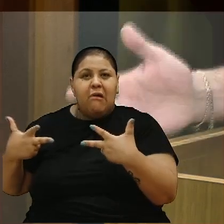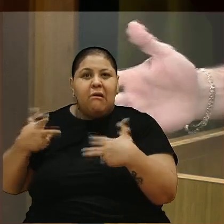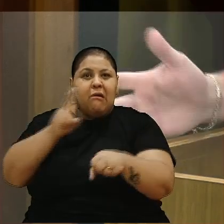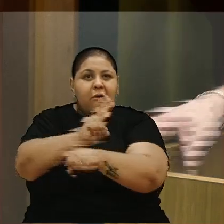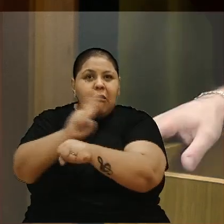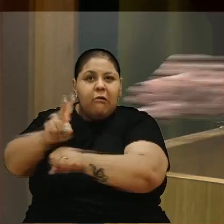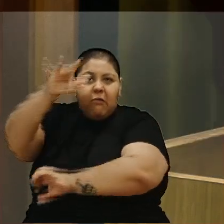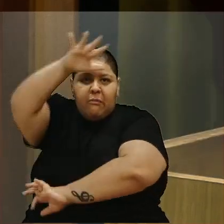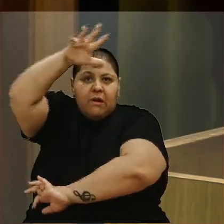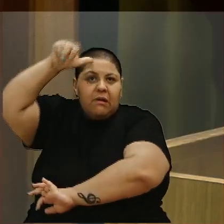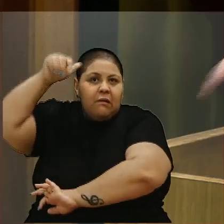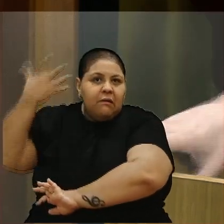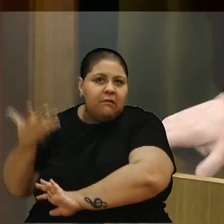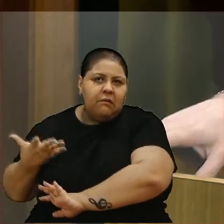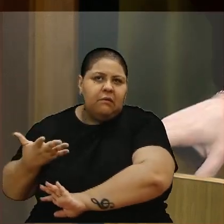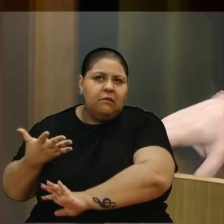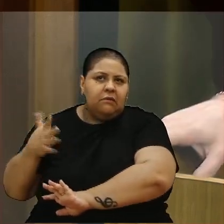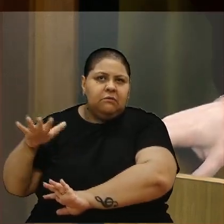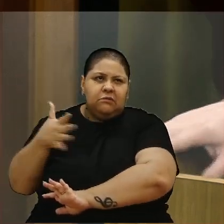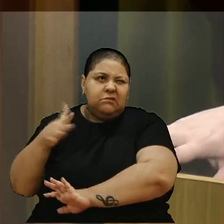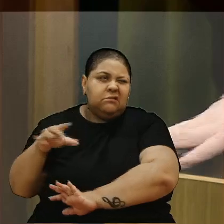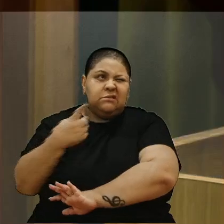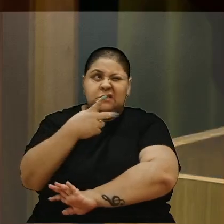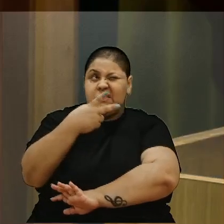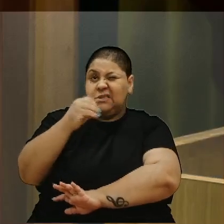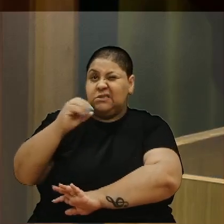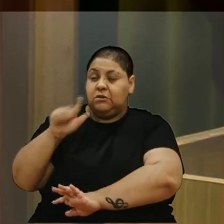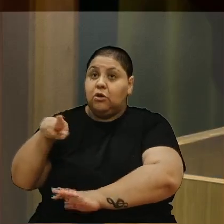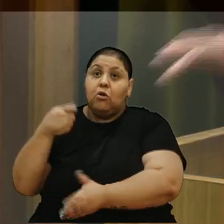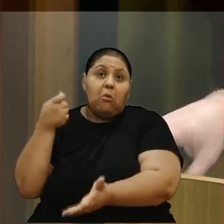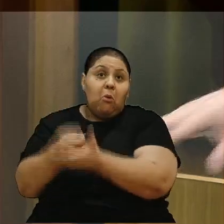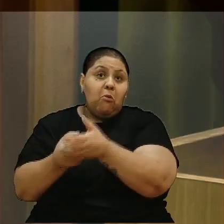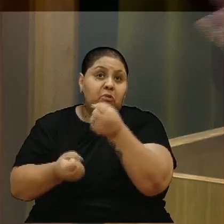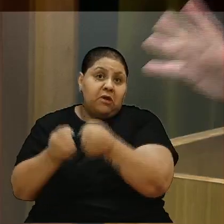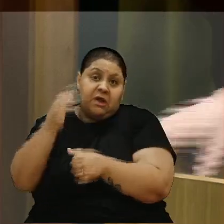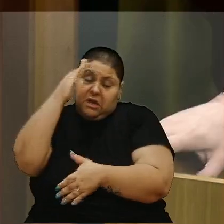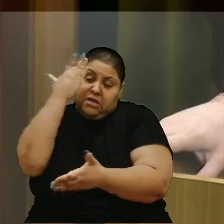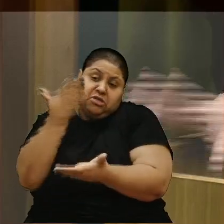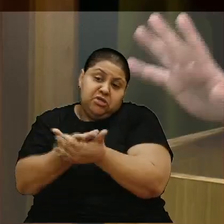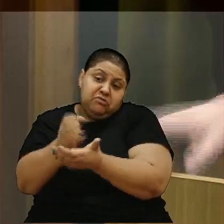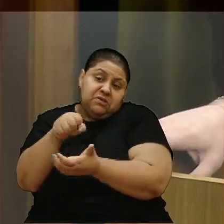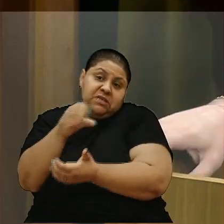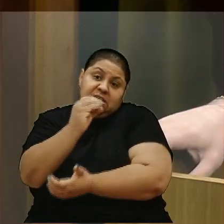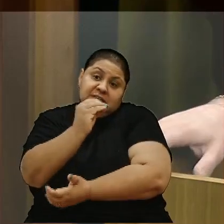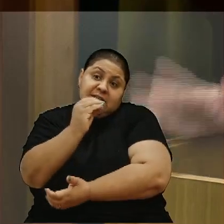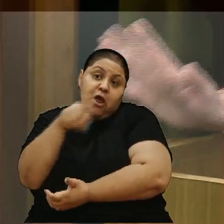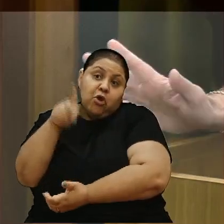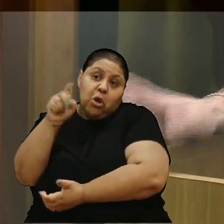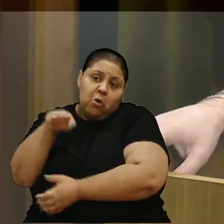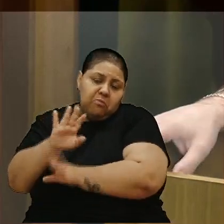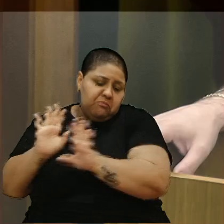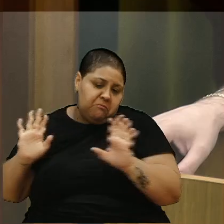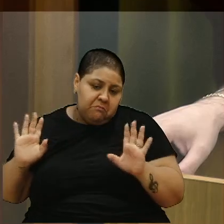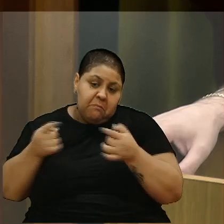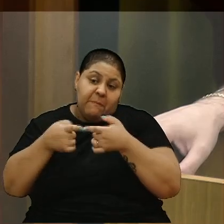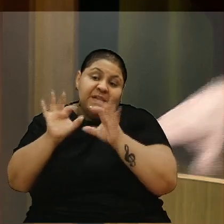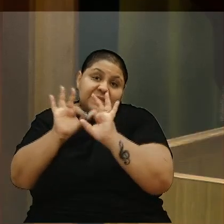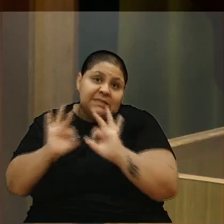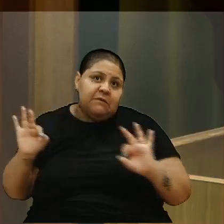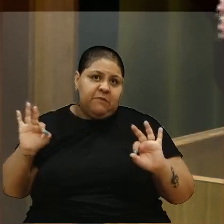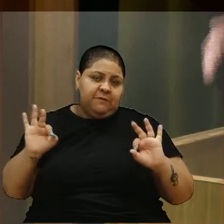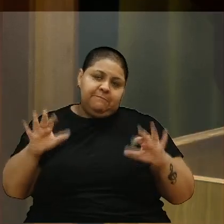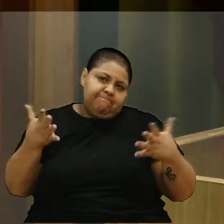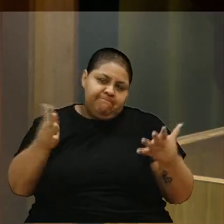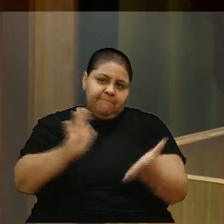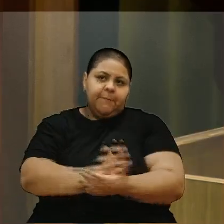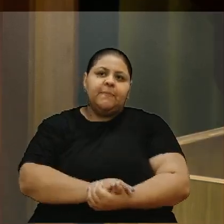Dá para reverter, não sei se com 120 mil hoje tu compra um veículo, acredito que compra 0 quilômetro, mas simples, né?